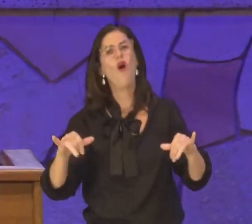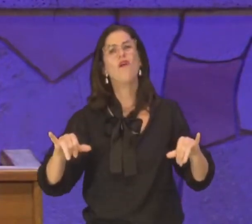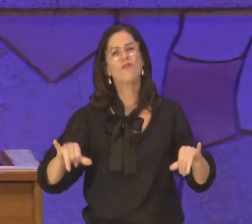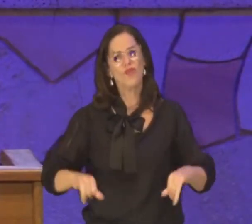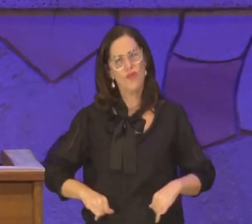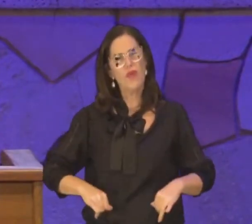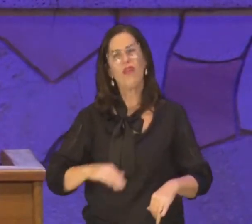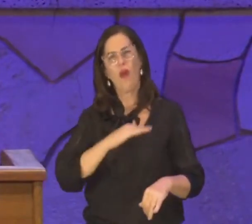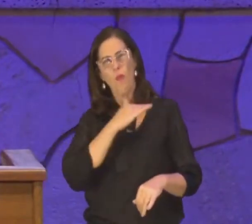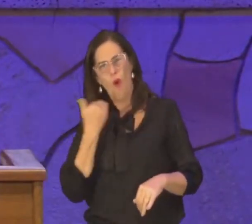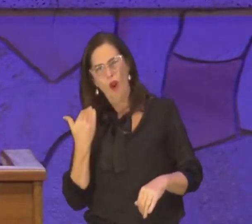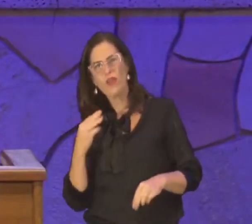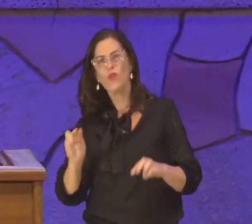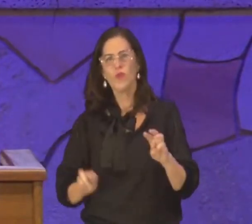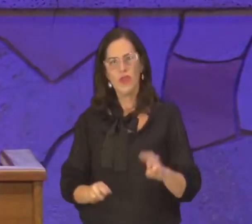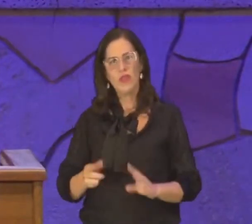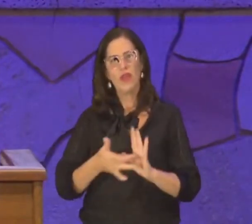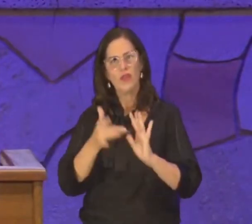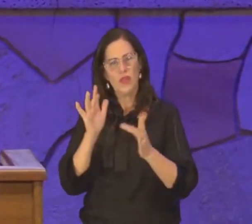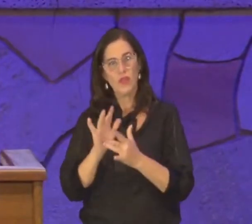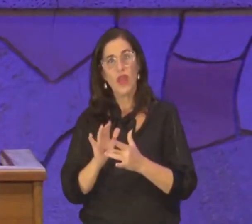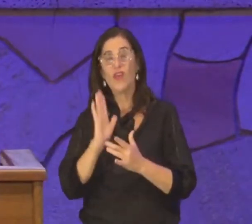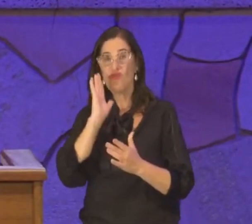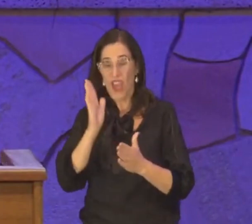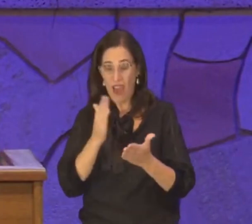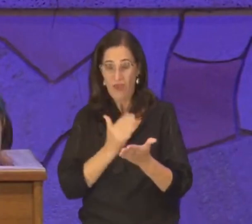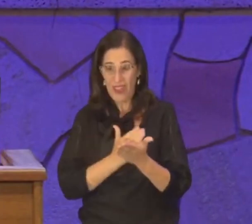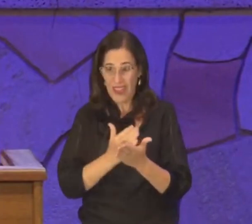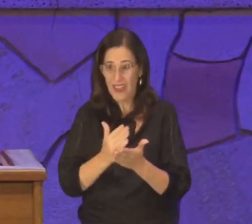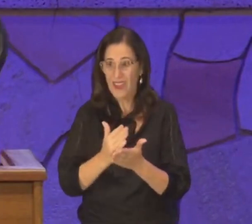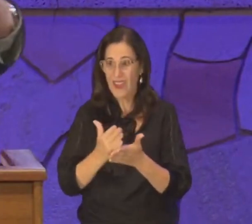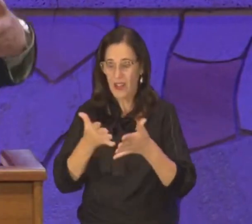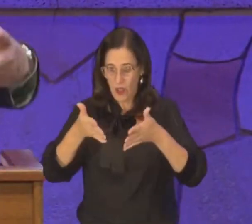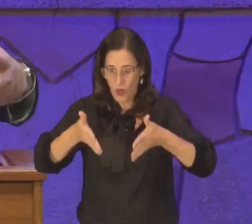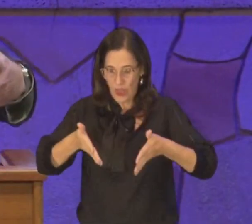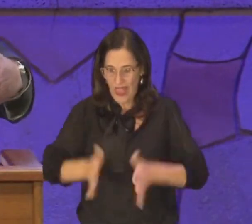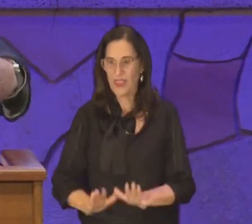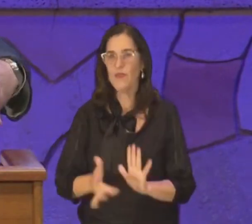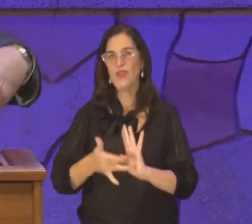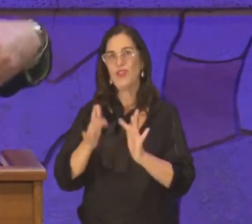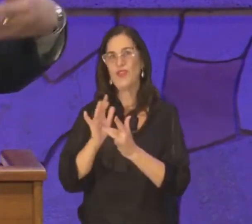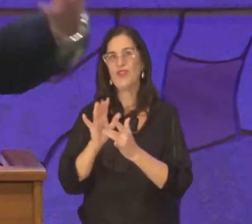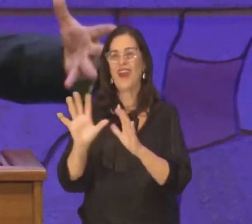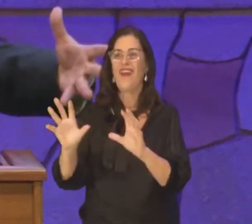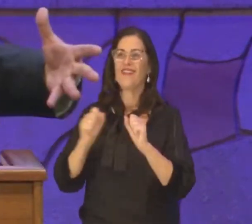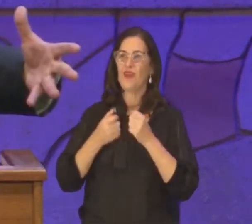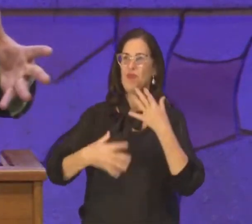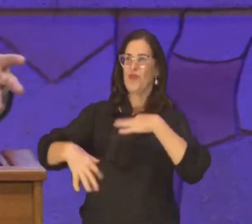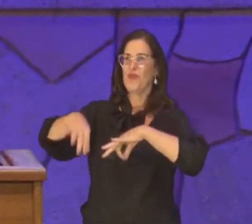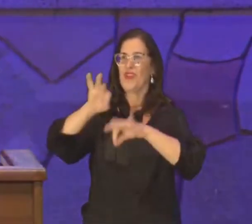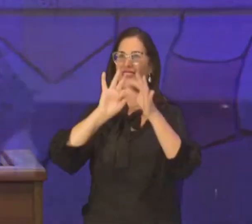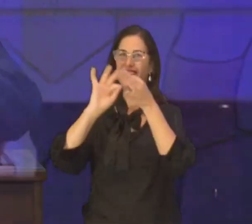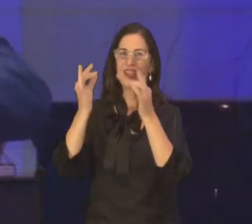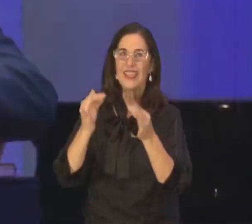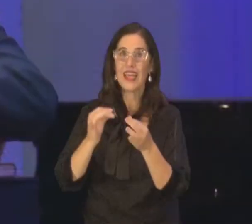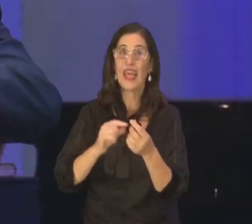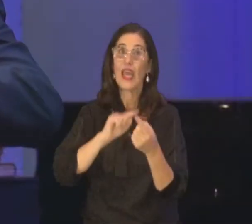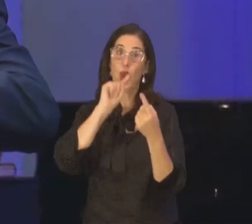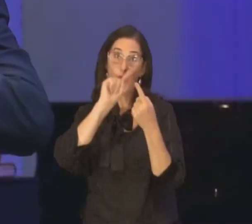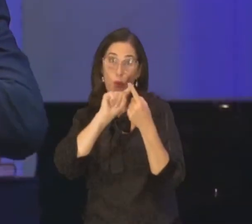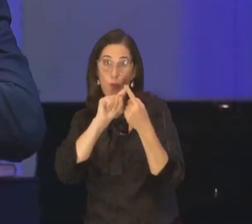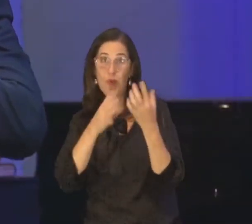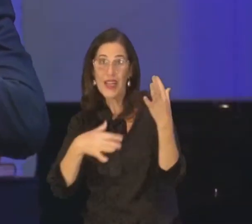ministério. Então, já no seu nascimento, o Senhor Jesus recebe os presentes, E um dos presentes que ele